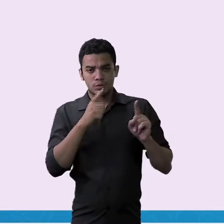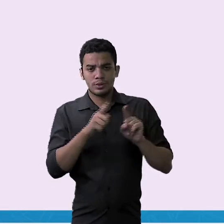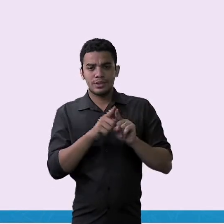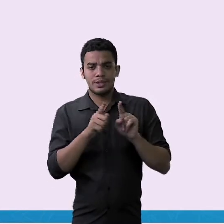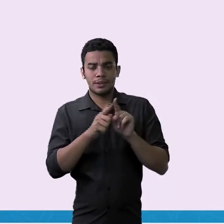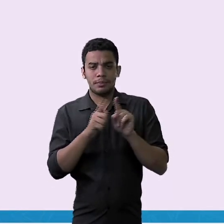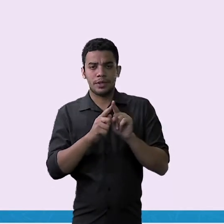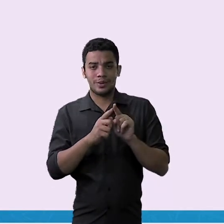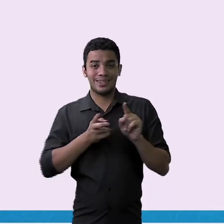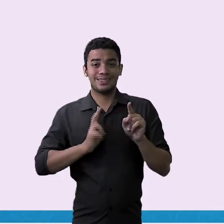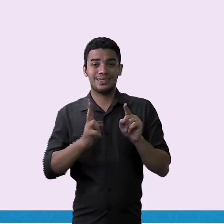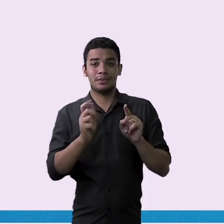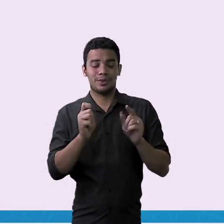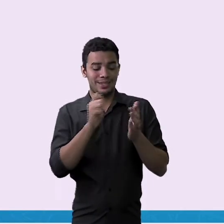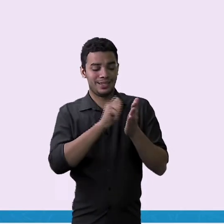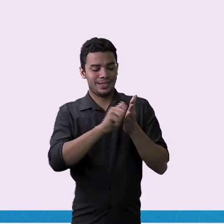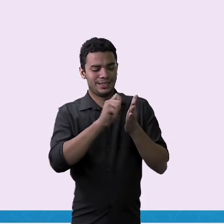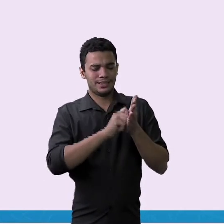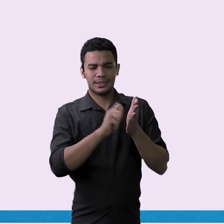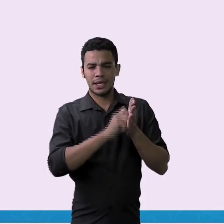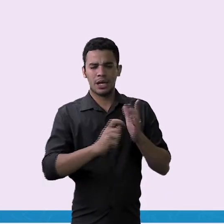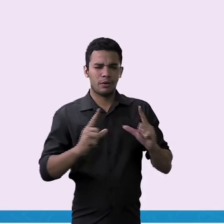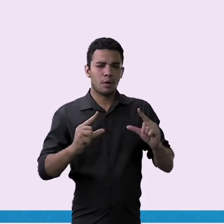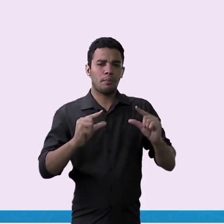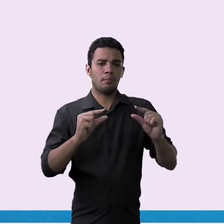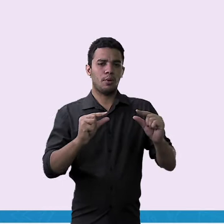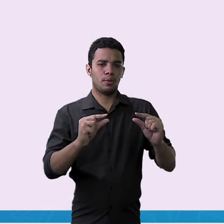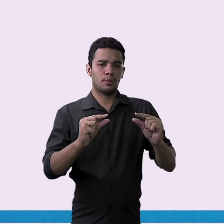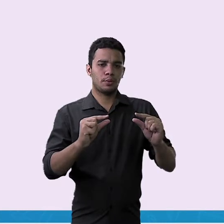e possuem imagens